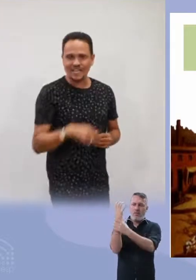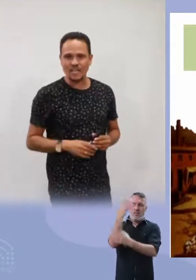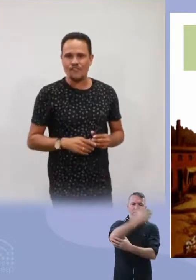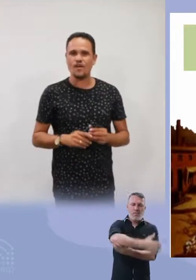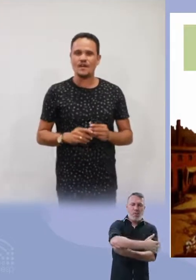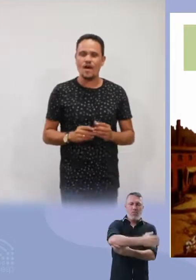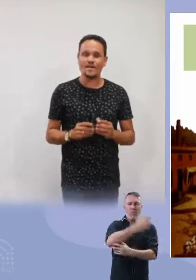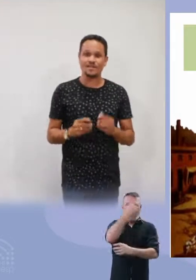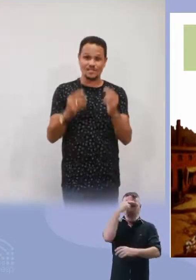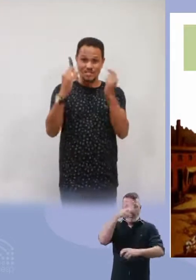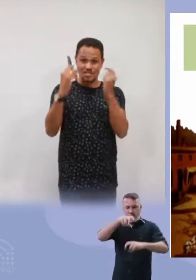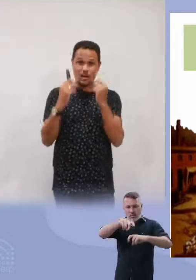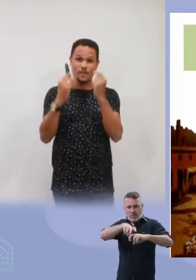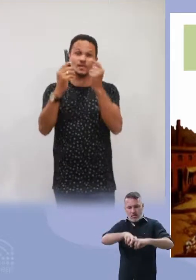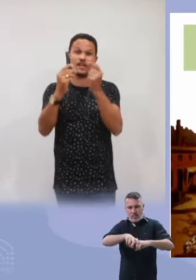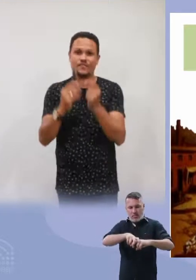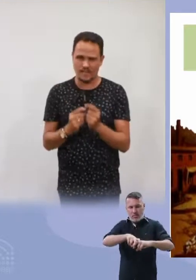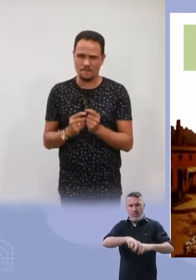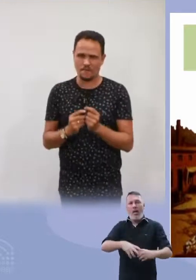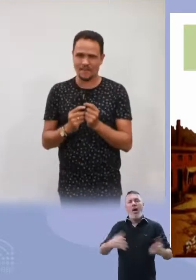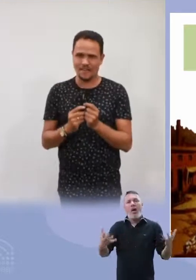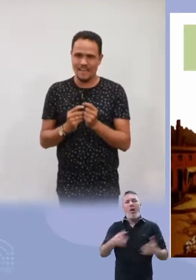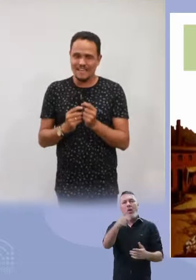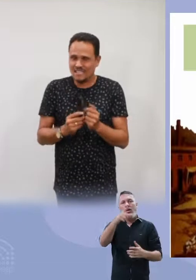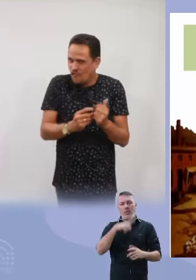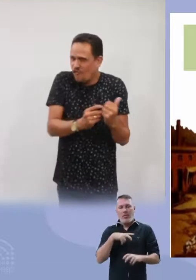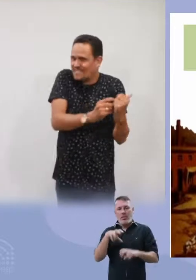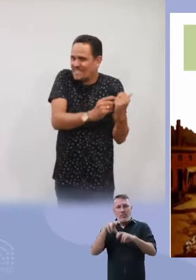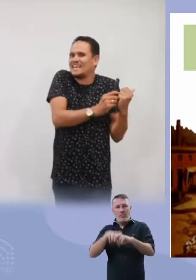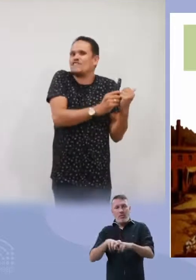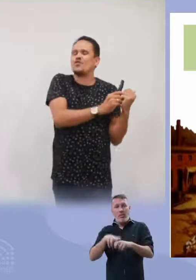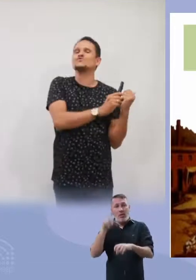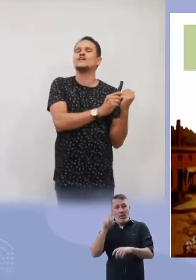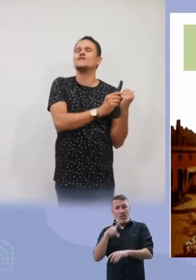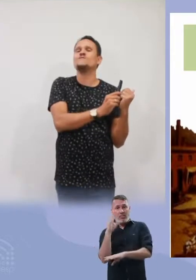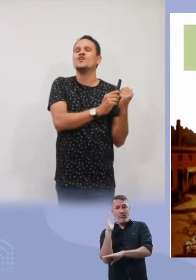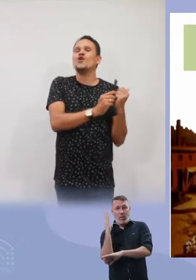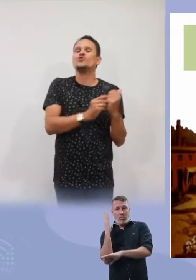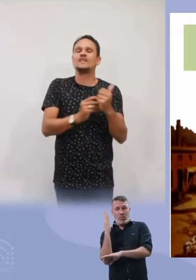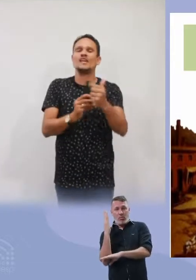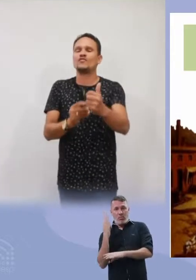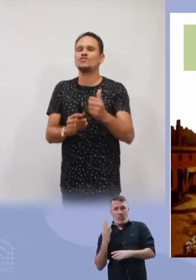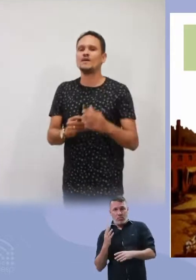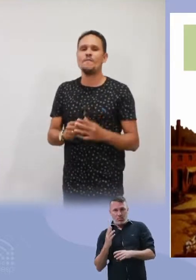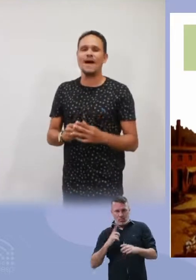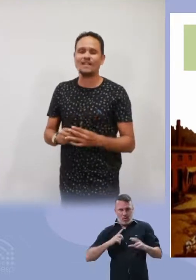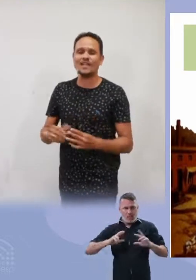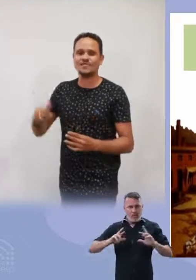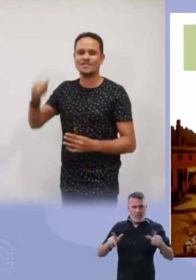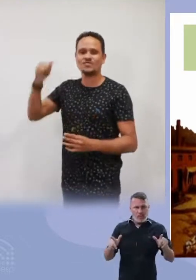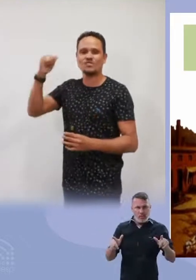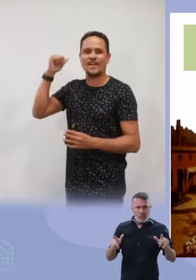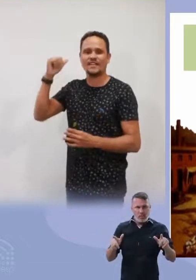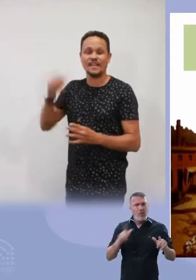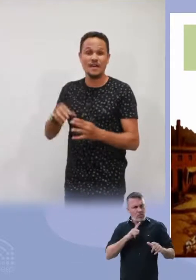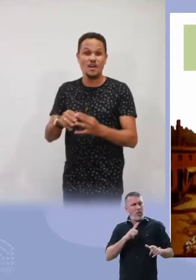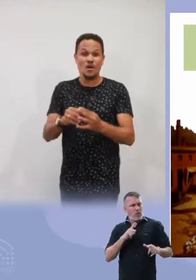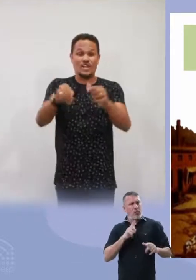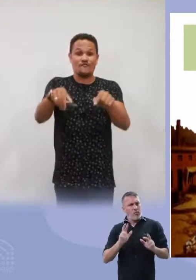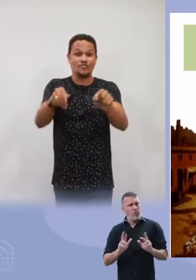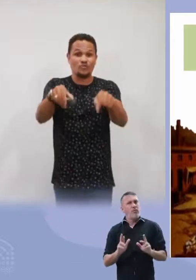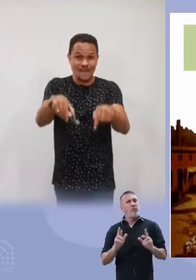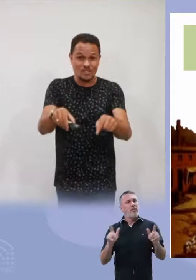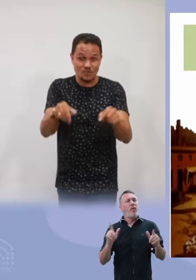você que tem um telefone agora, que está assistindo a aula pelo telefone. Se não fosse essa evolução, o telefone tinha parado lá nos anos 90.